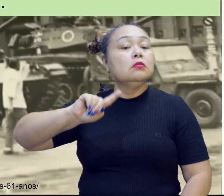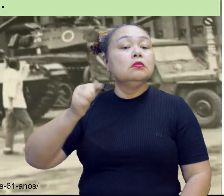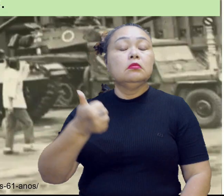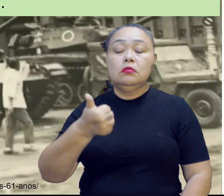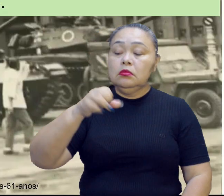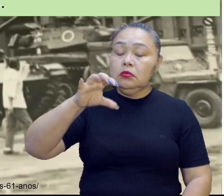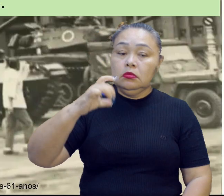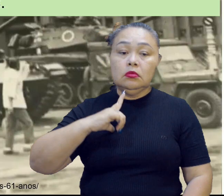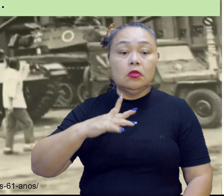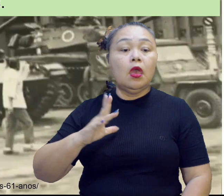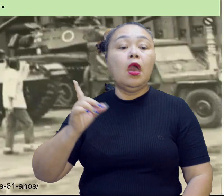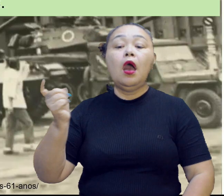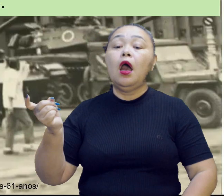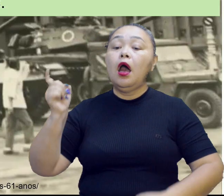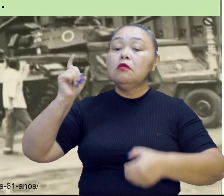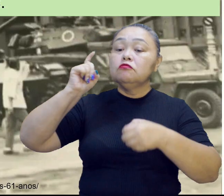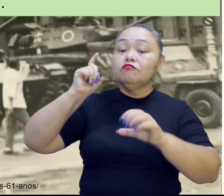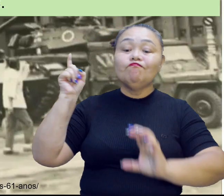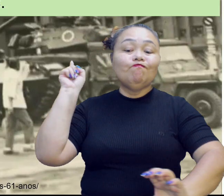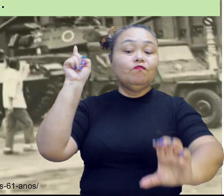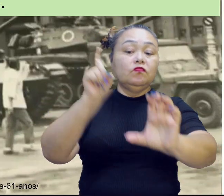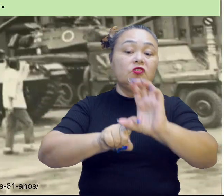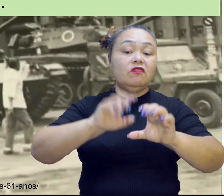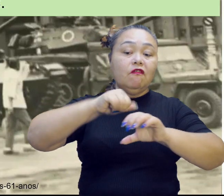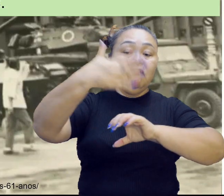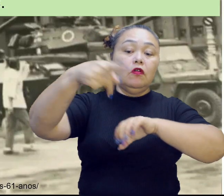a dívida externa brasileira somava